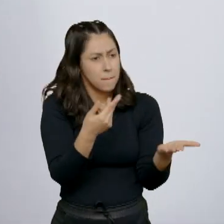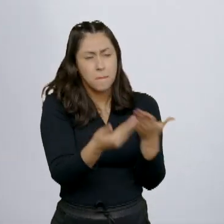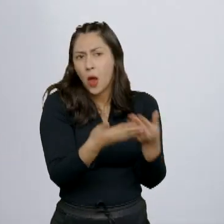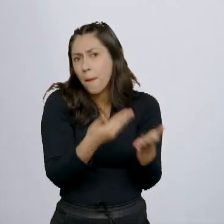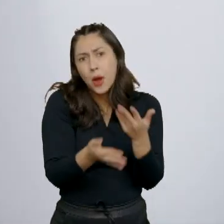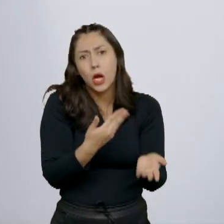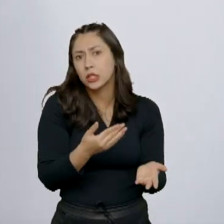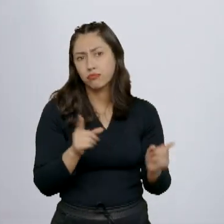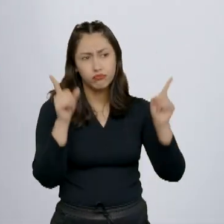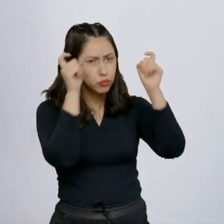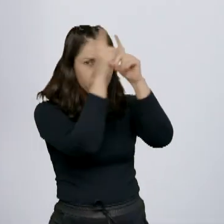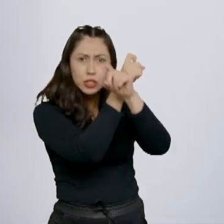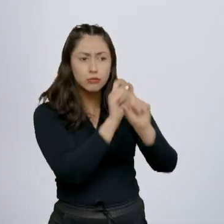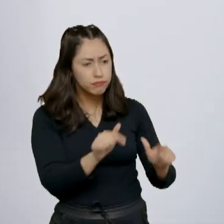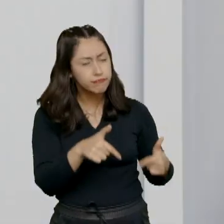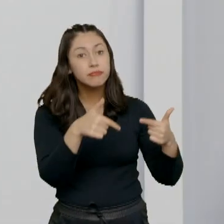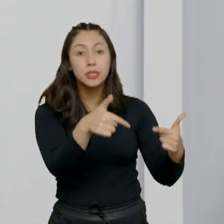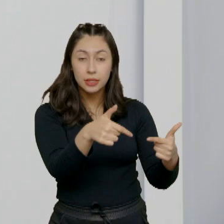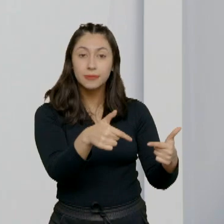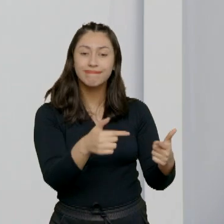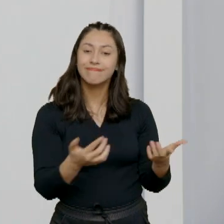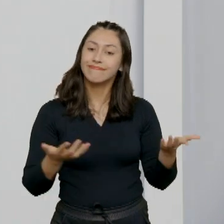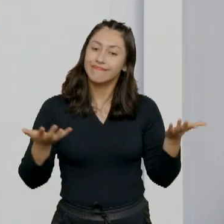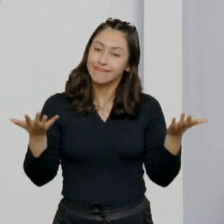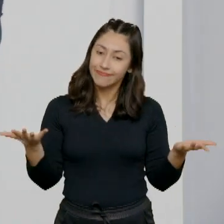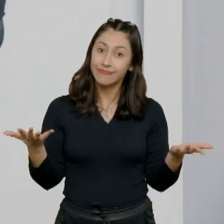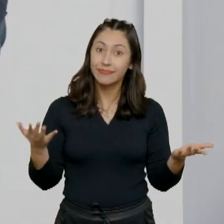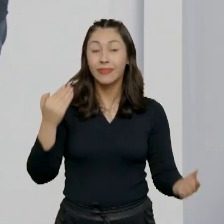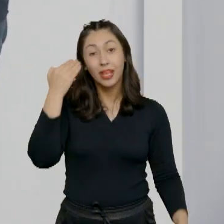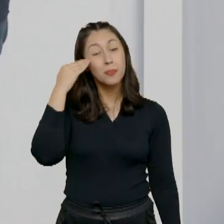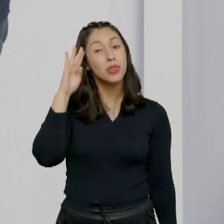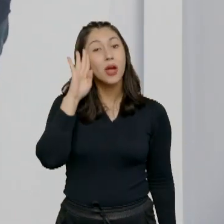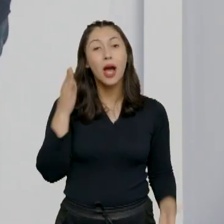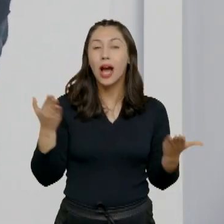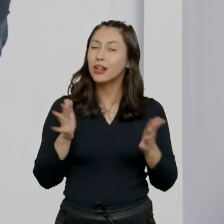internas e externas para poder conseguir esse ponto. Pois é. Brunão, vamos chegando ao final do programa de hoje.